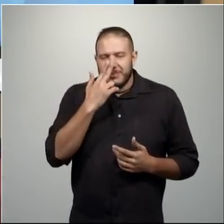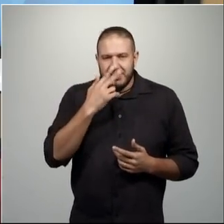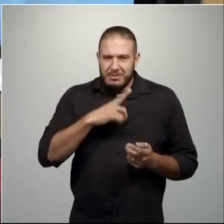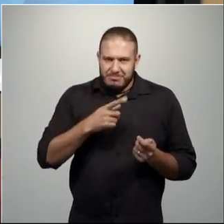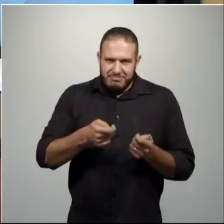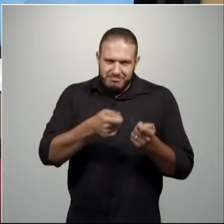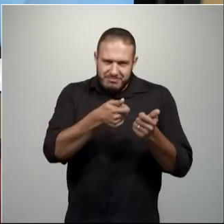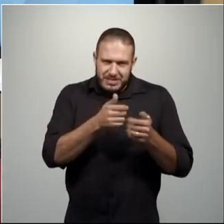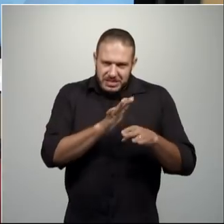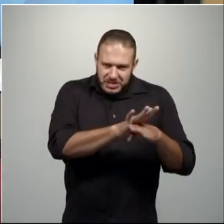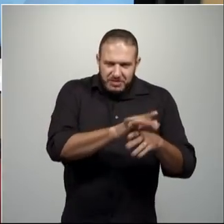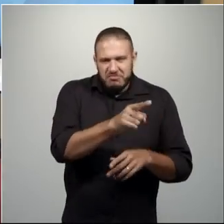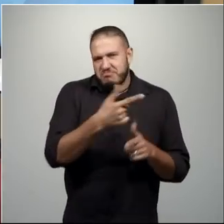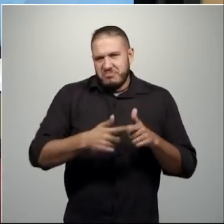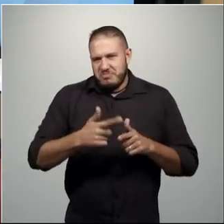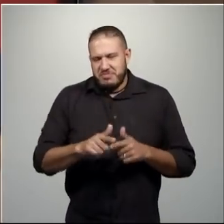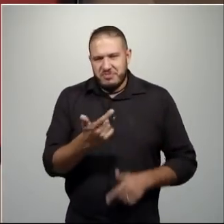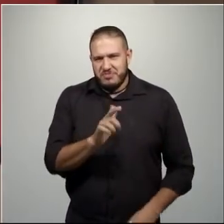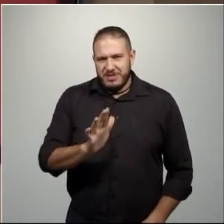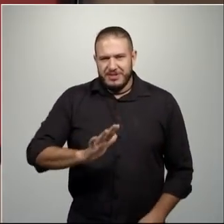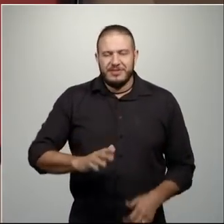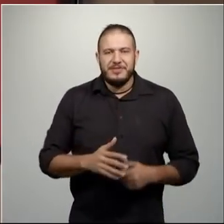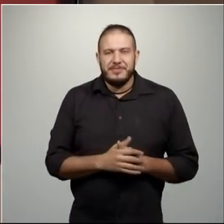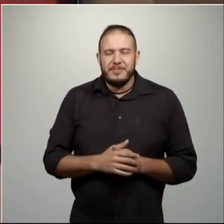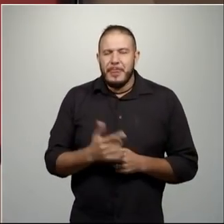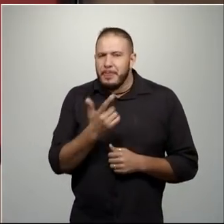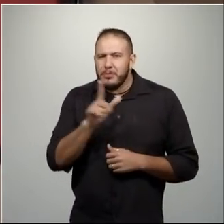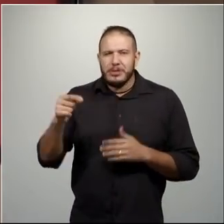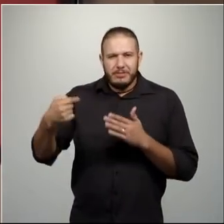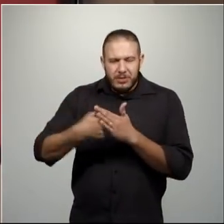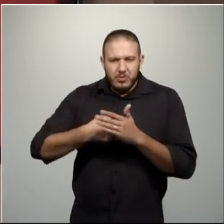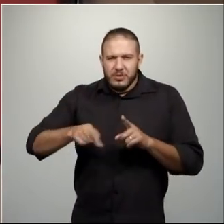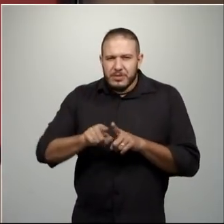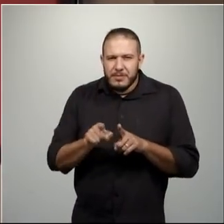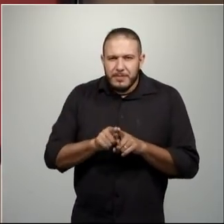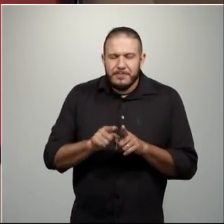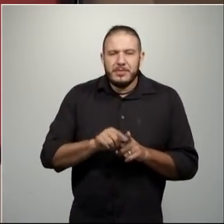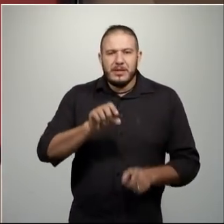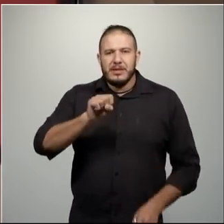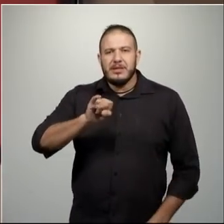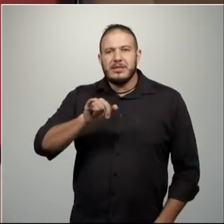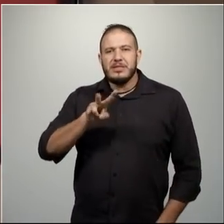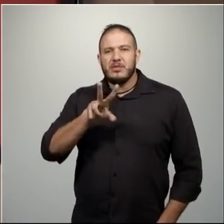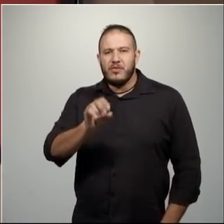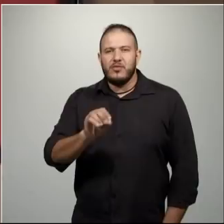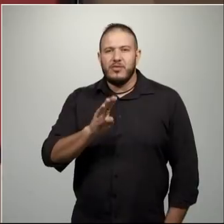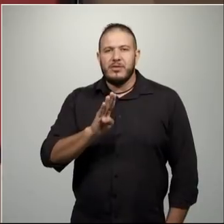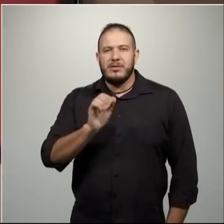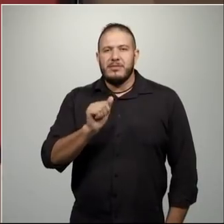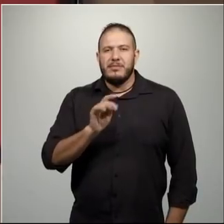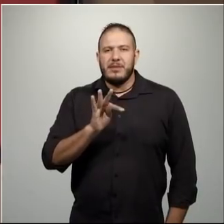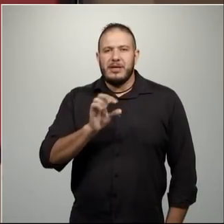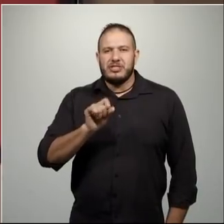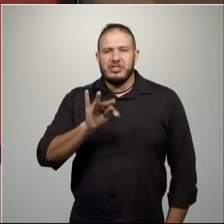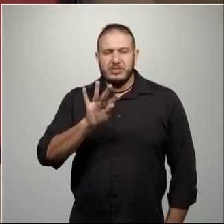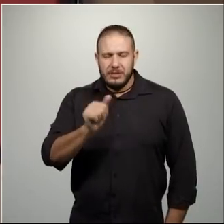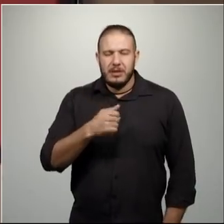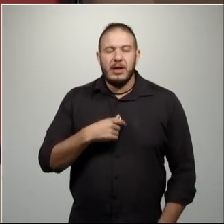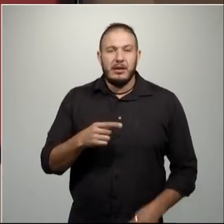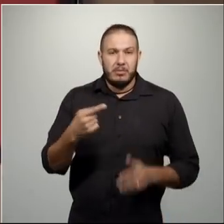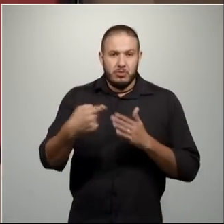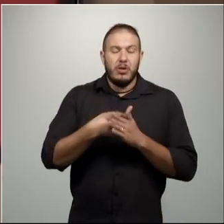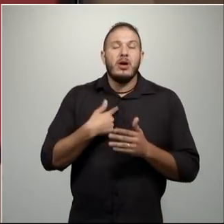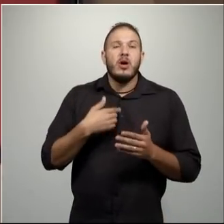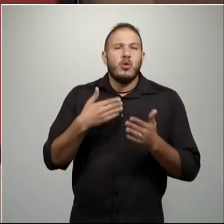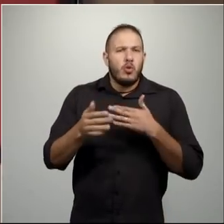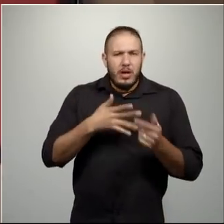nenhum a e a outra pergunta do sílvio batista qualquer pessoa pode se tornar um